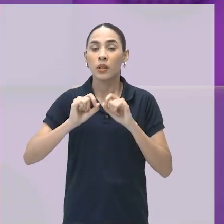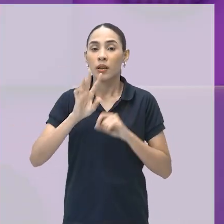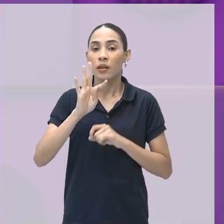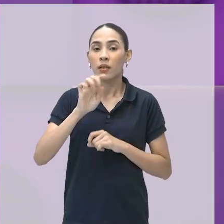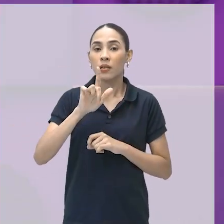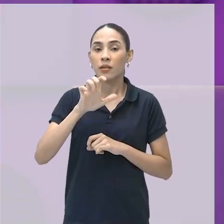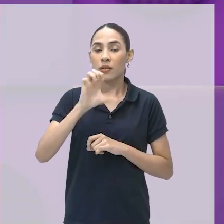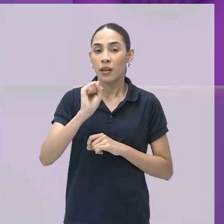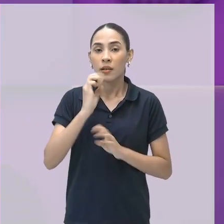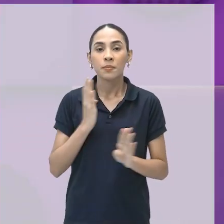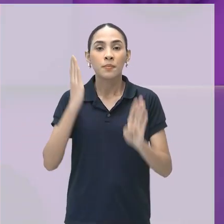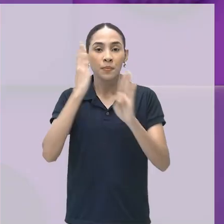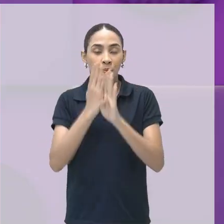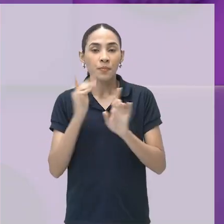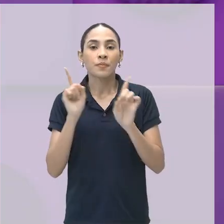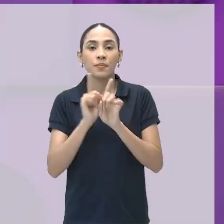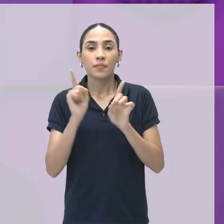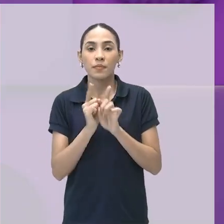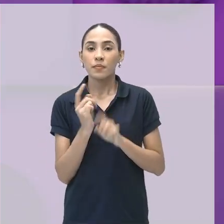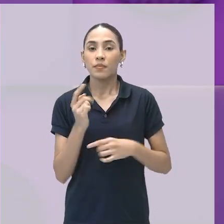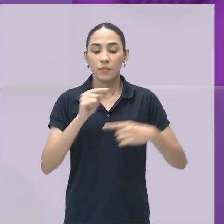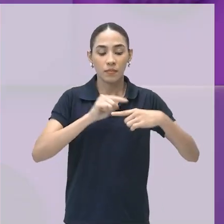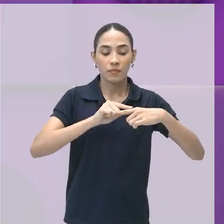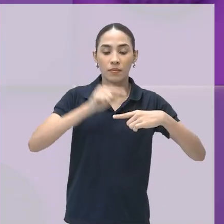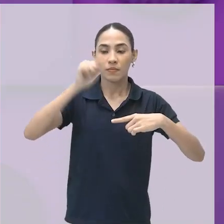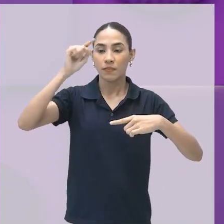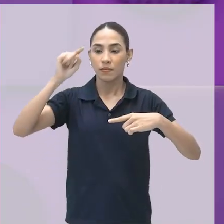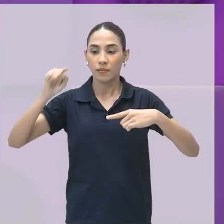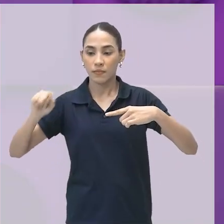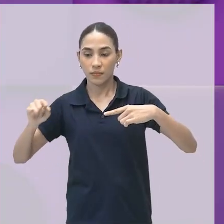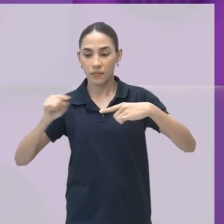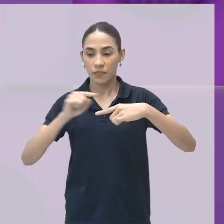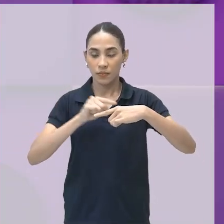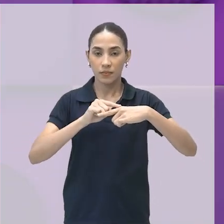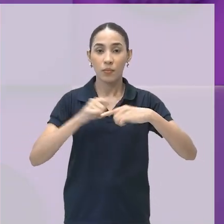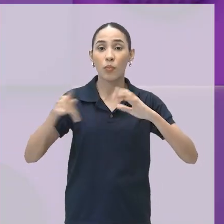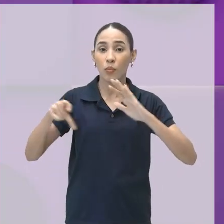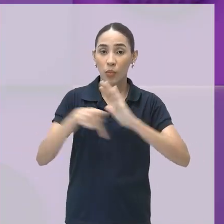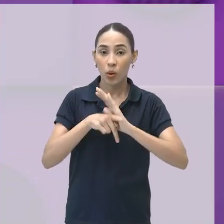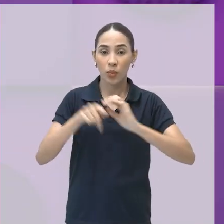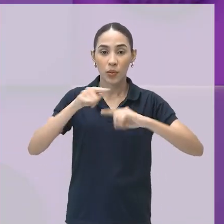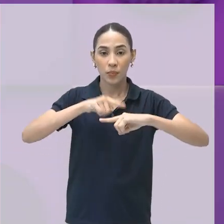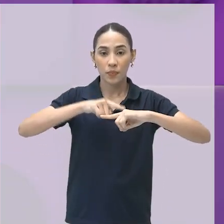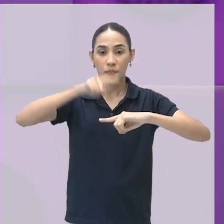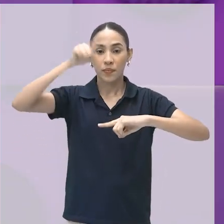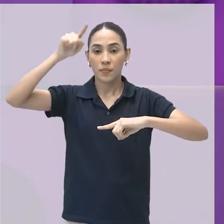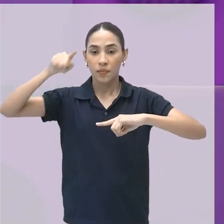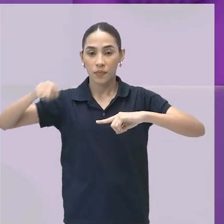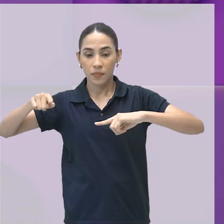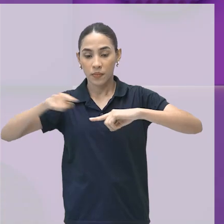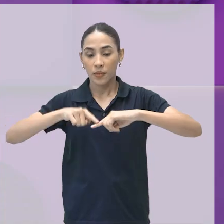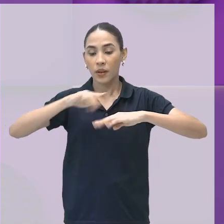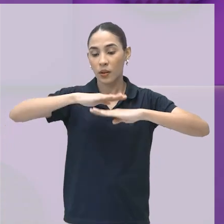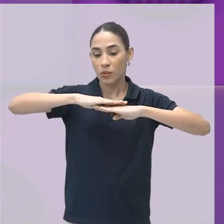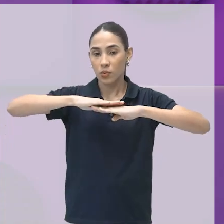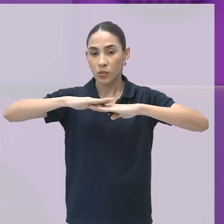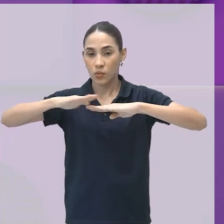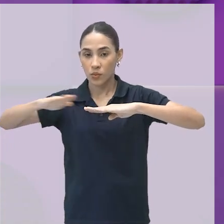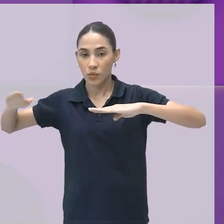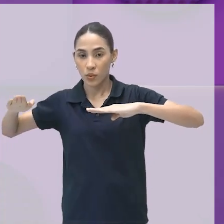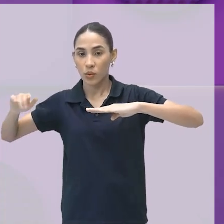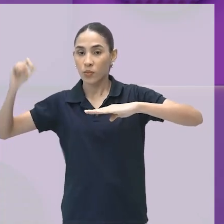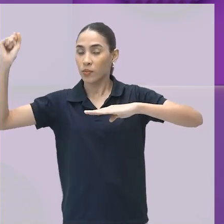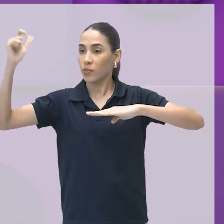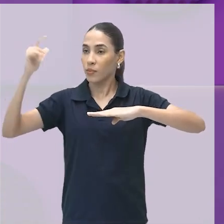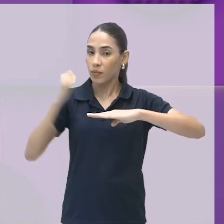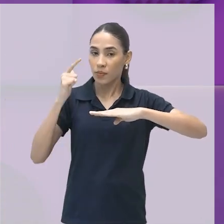Tales verificou ali entre a pirâmide, né, o triângulo que se formou da pirâmide, da sombra da pirâmide e do